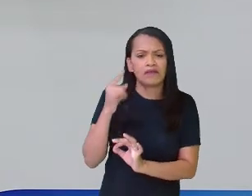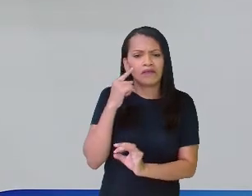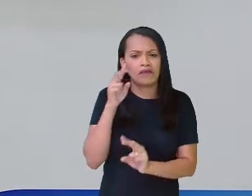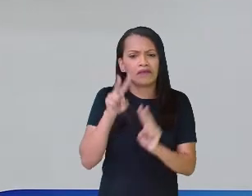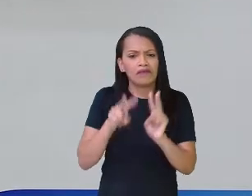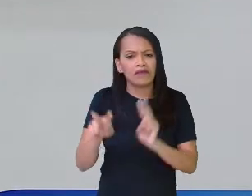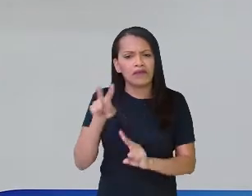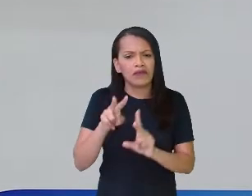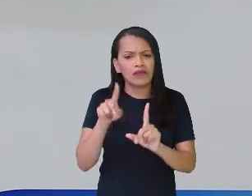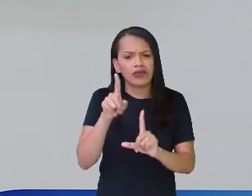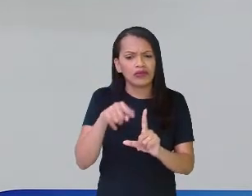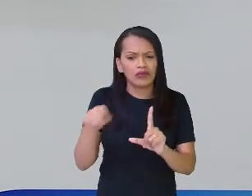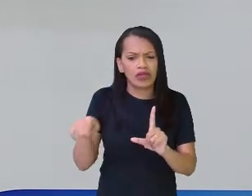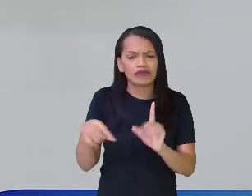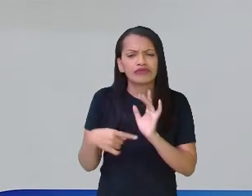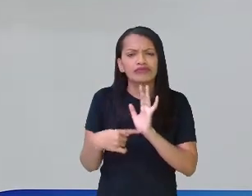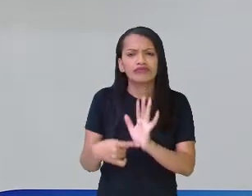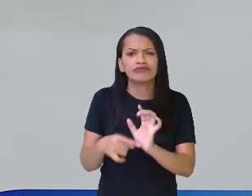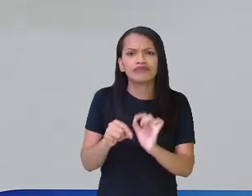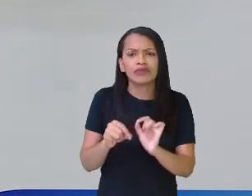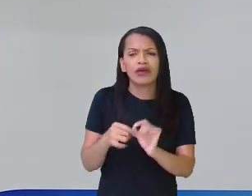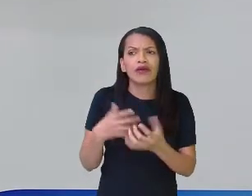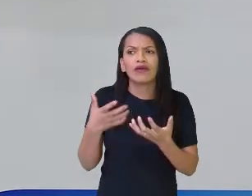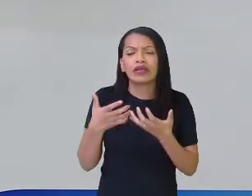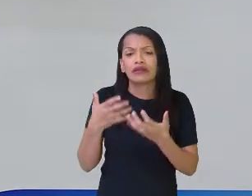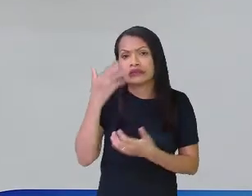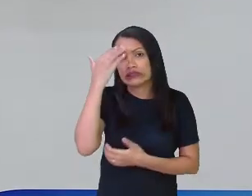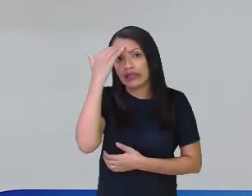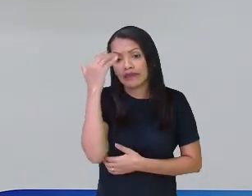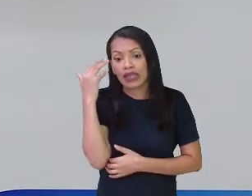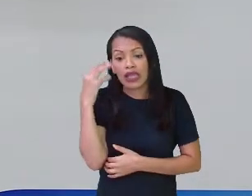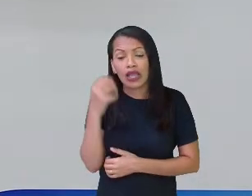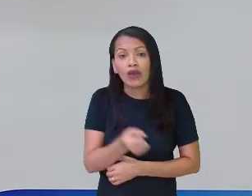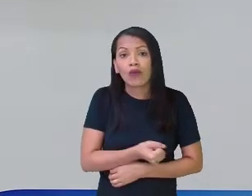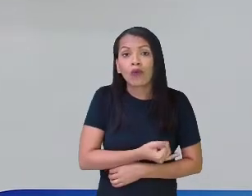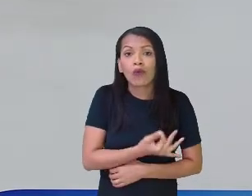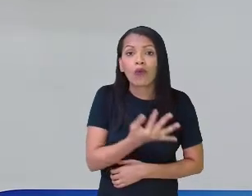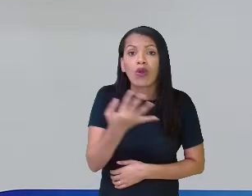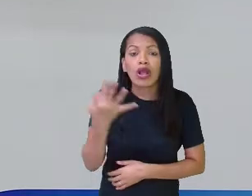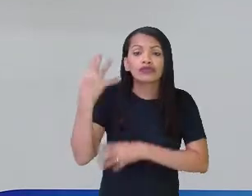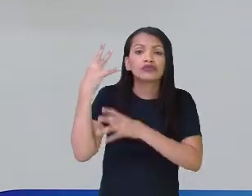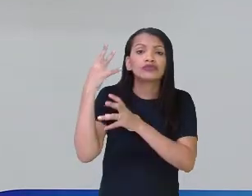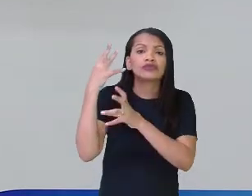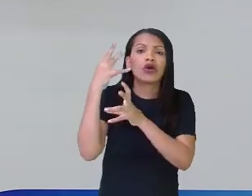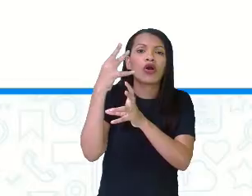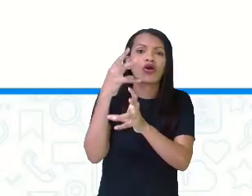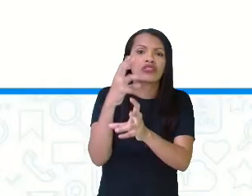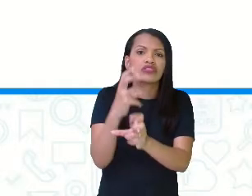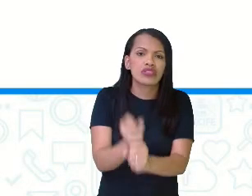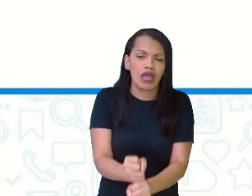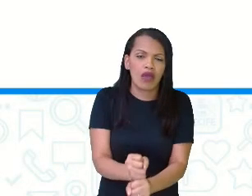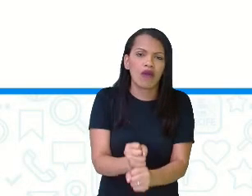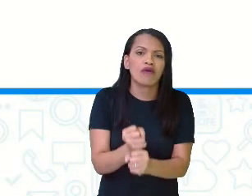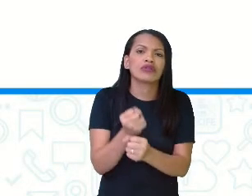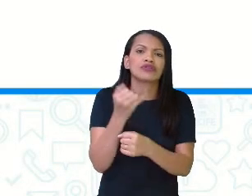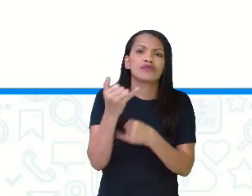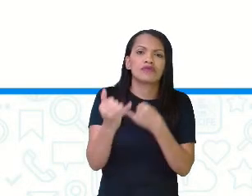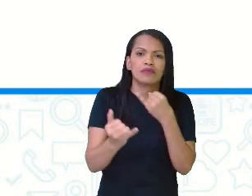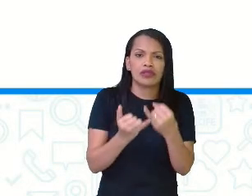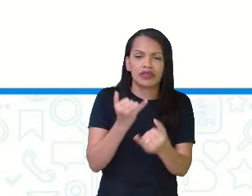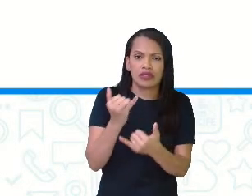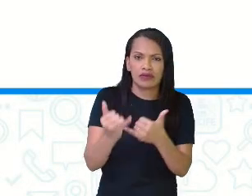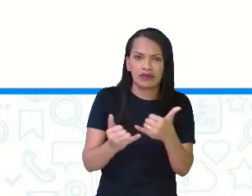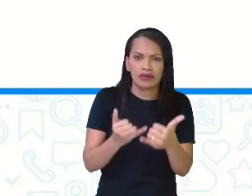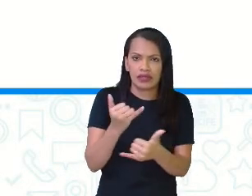quero saber a quantidade total de brinquedos aí. Eu quero saber a quantidade total. O que é que eu vou fazer?